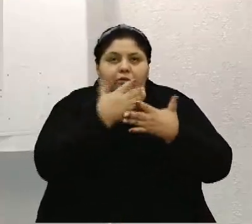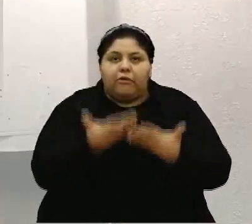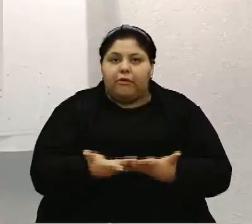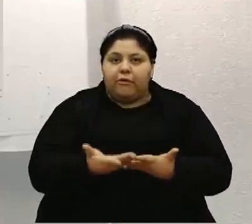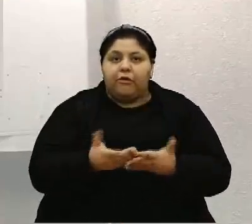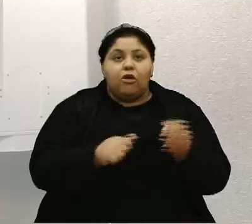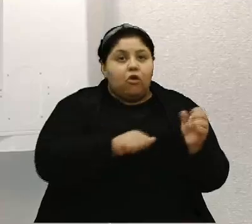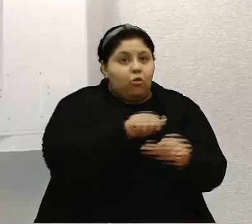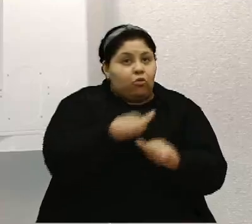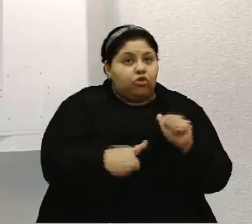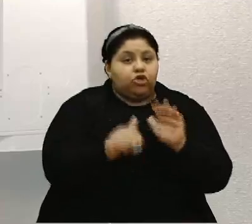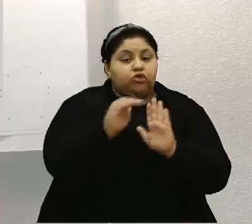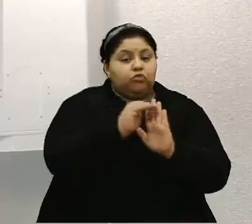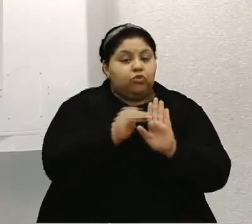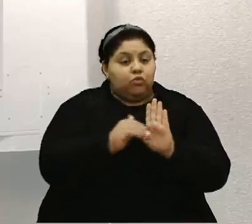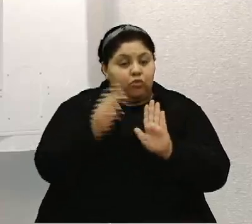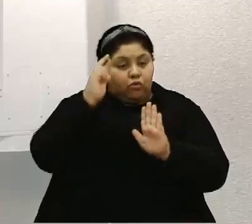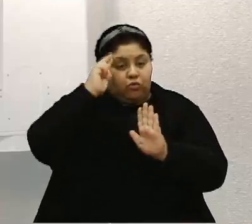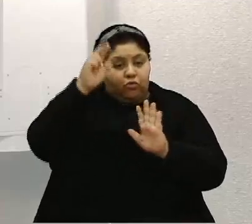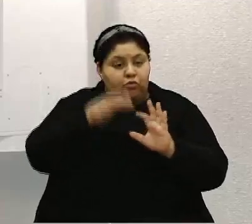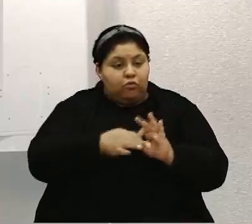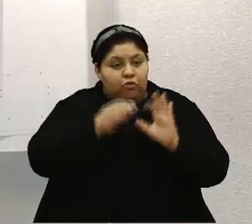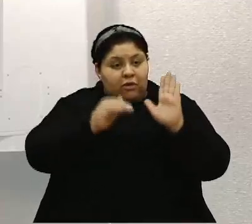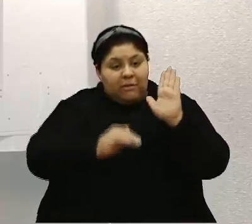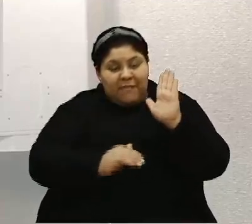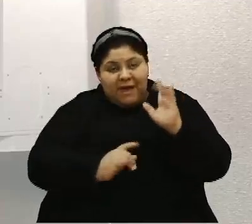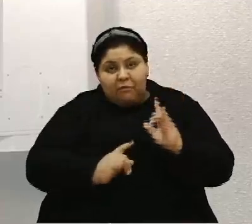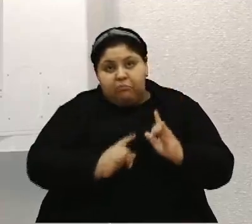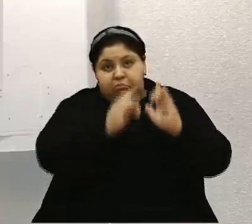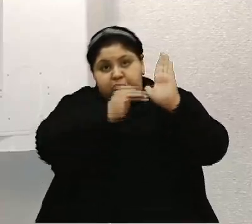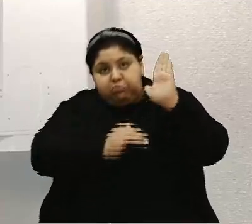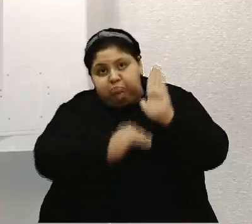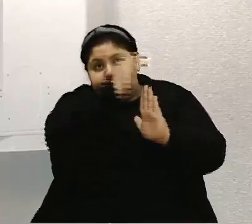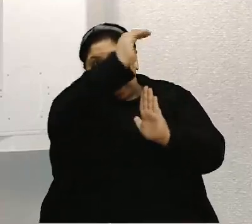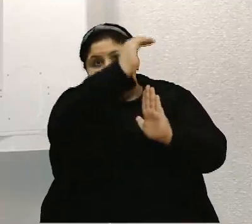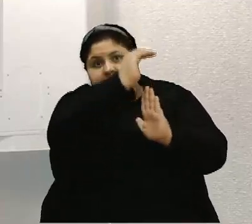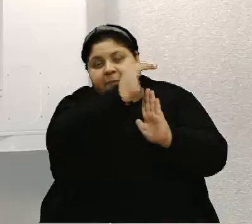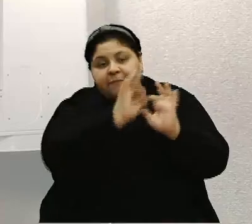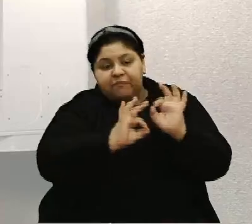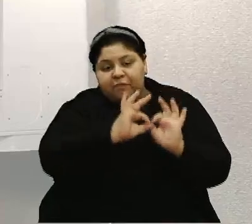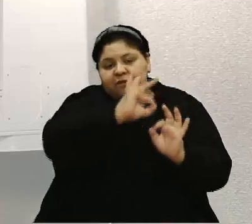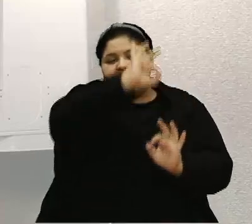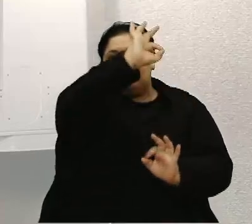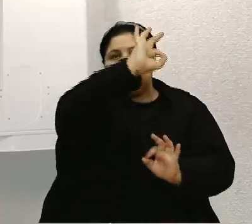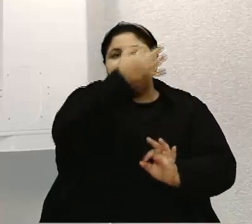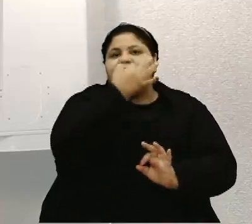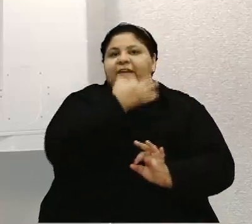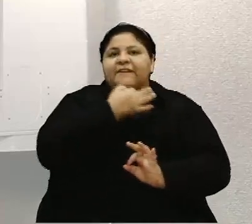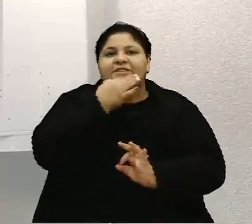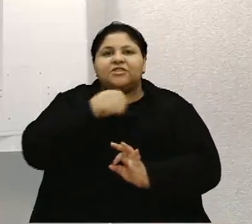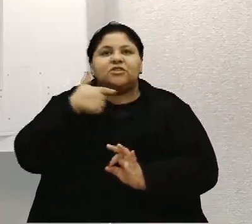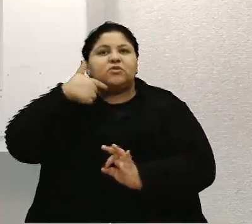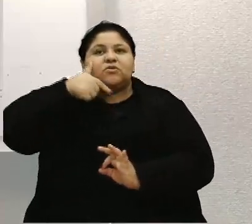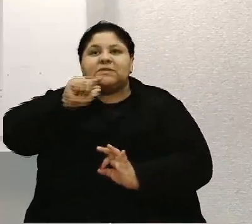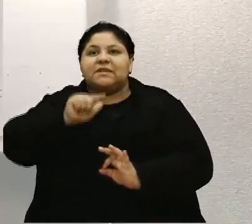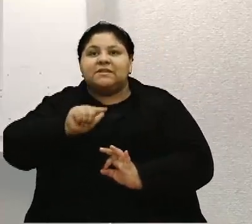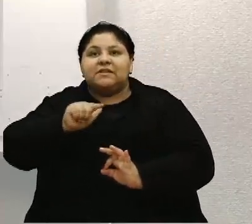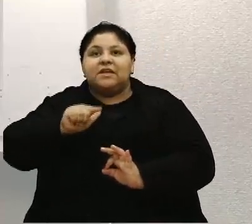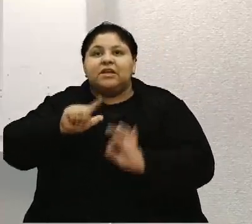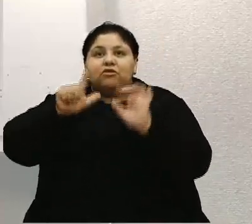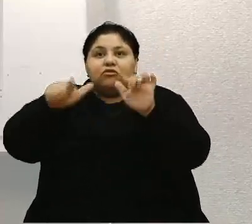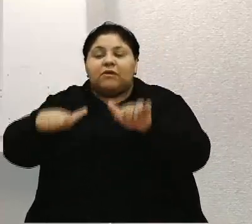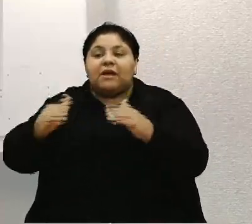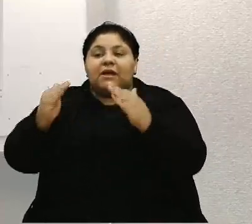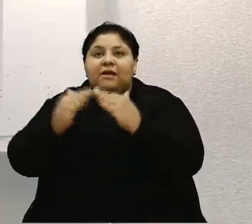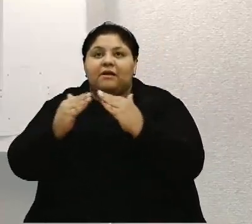gente muda o plano diretor e libera a altura dos prédios, ou senão Caxias não vai mais ter lugar para as pessoas morar no futuro. Vamos ter que